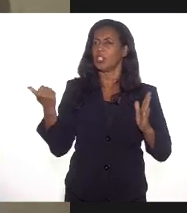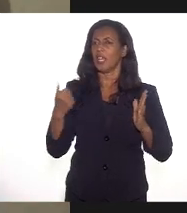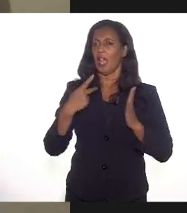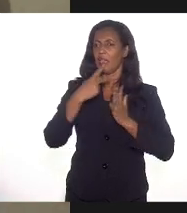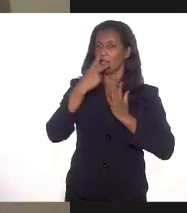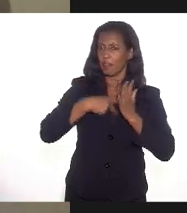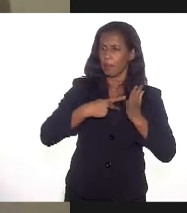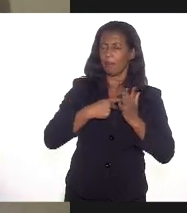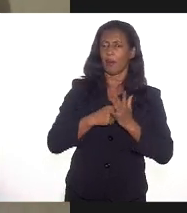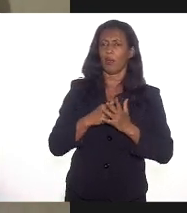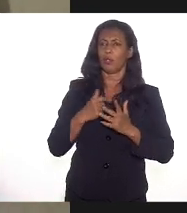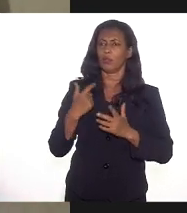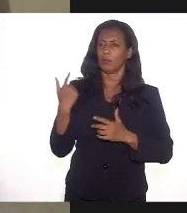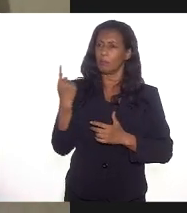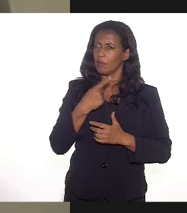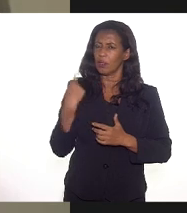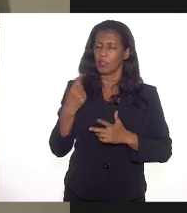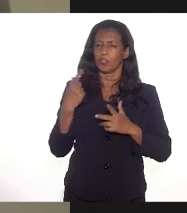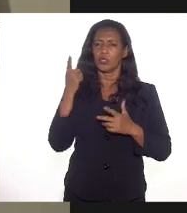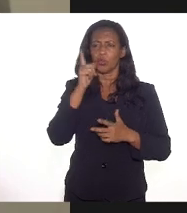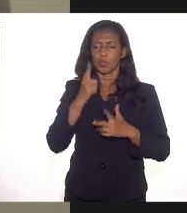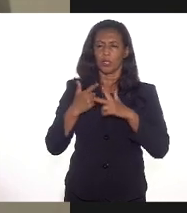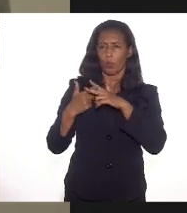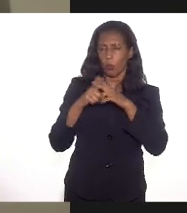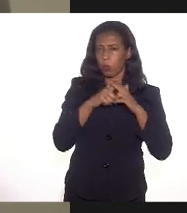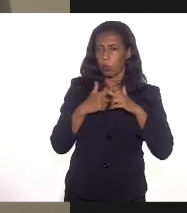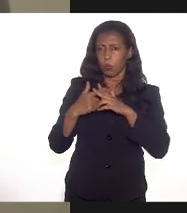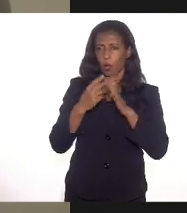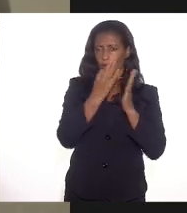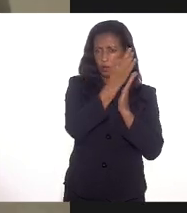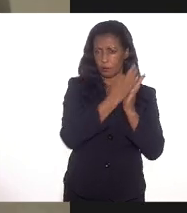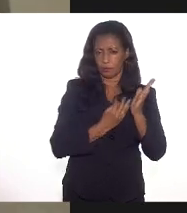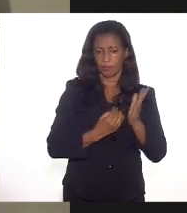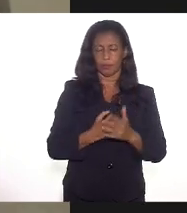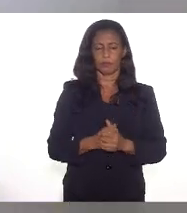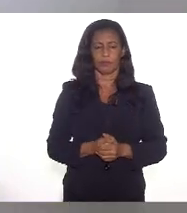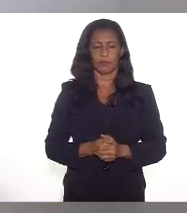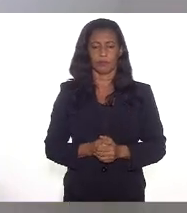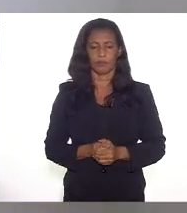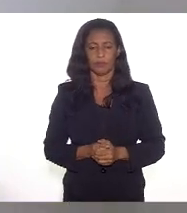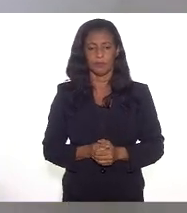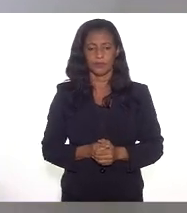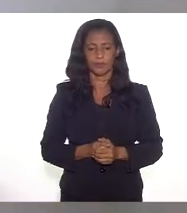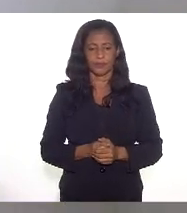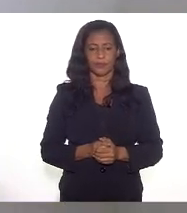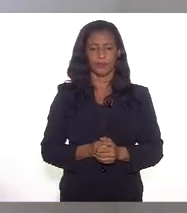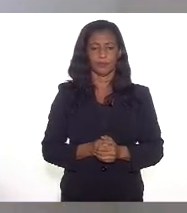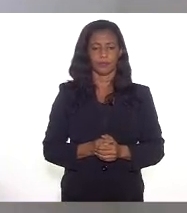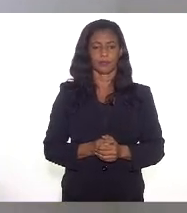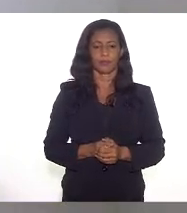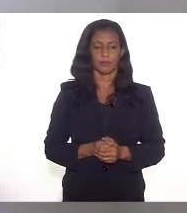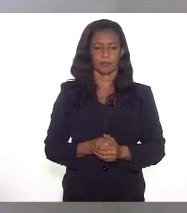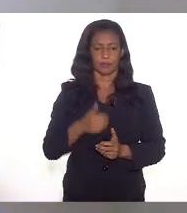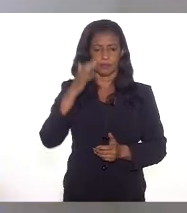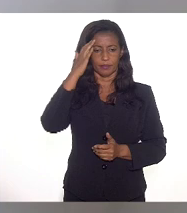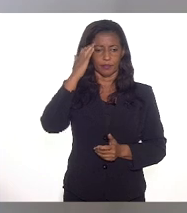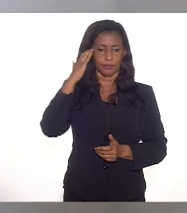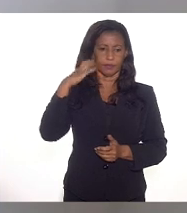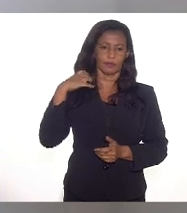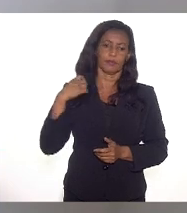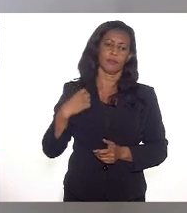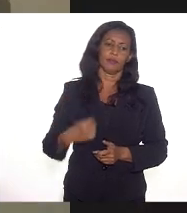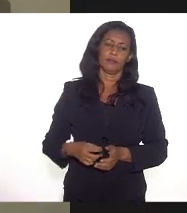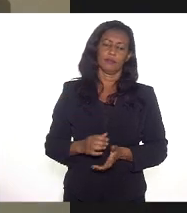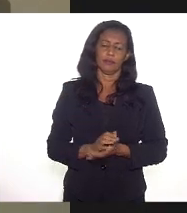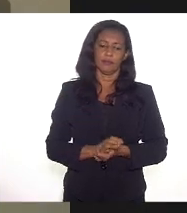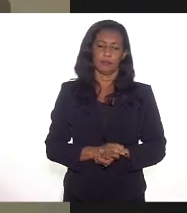possa tentar fazer essa conciliação. É claro. Ou não, presidente? Não, vamos ouvir depois que você terminar, falando para o Luiz Paulo. Ah,